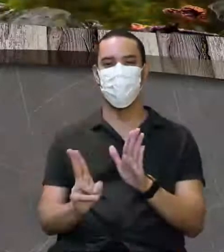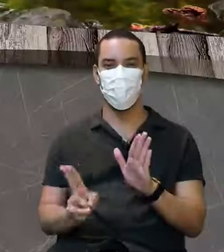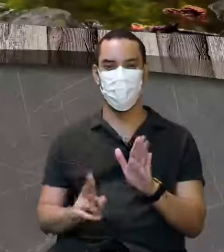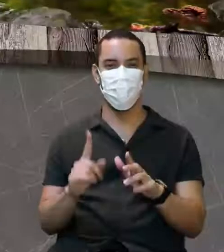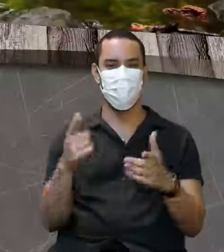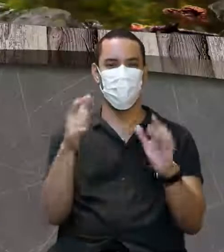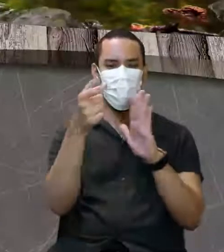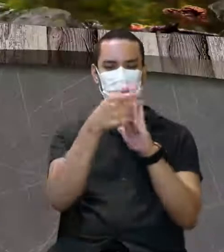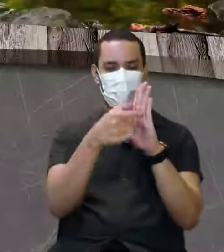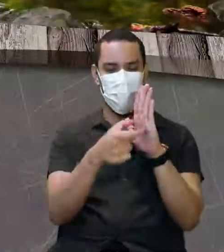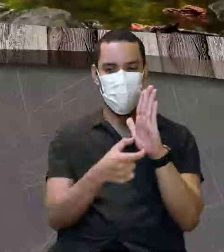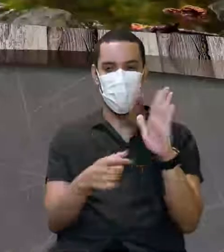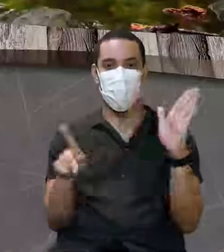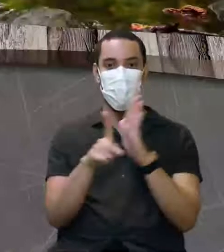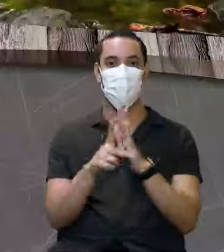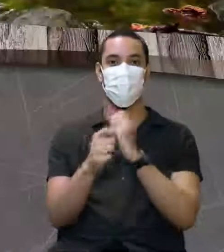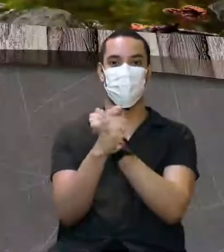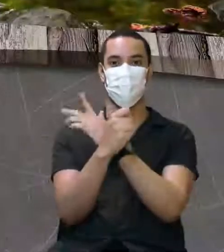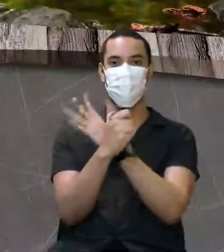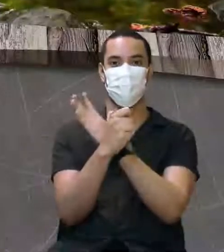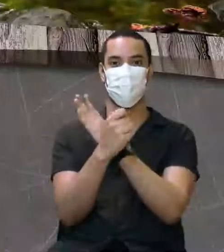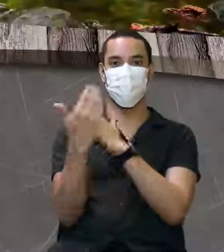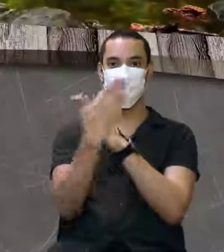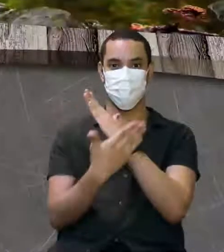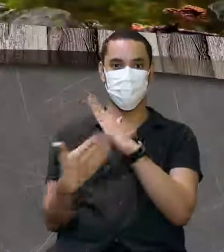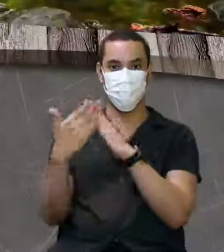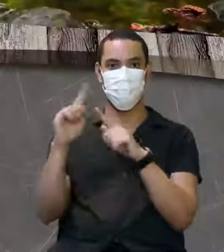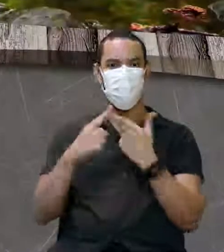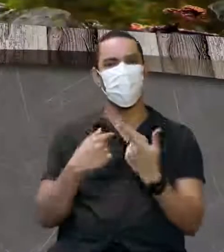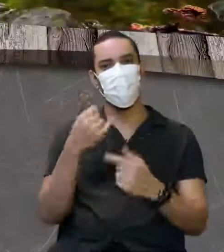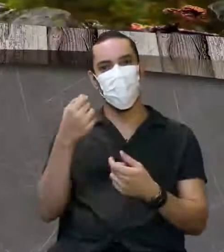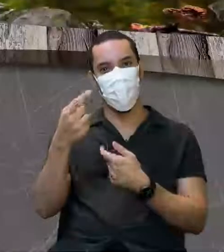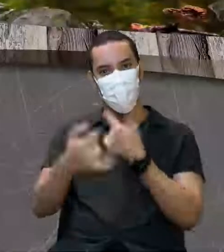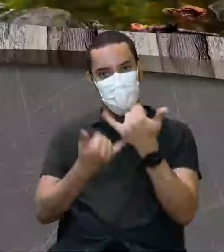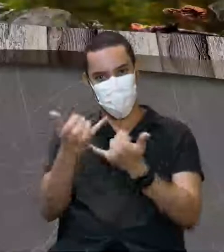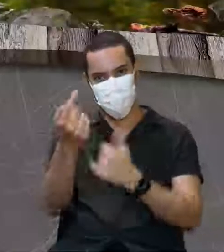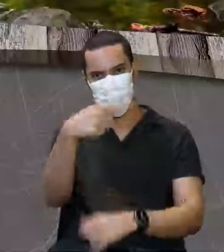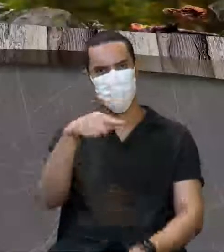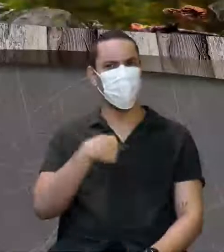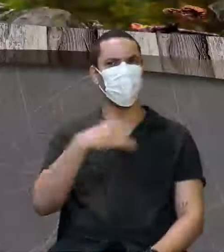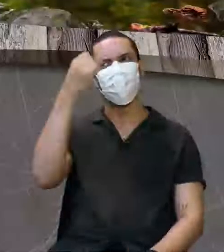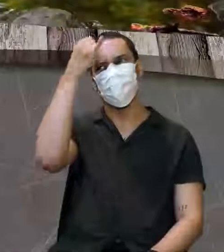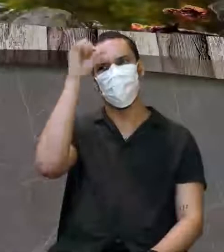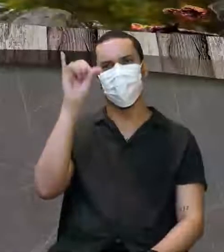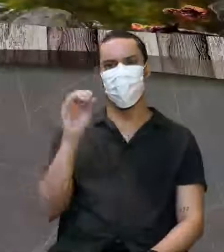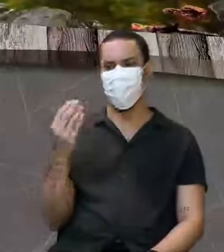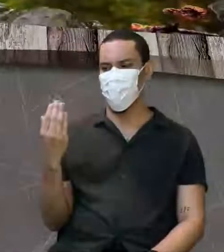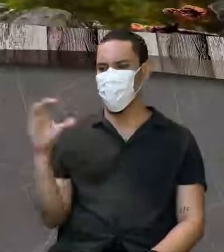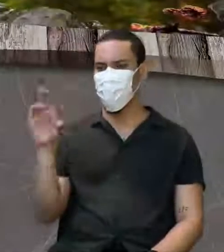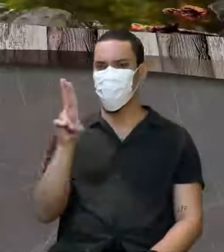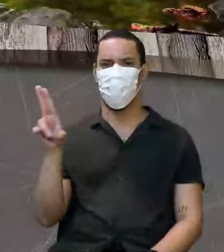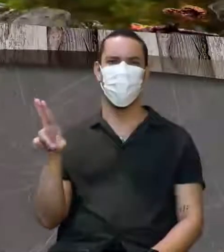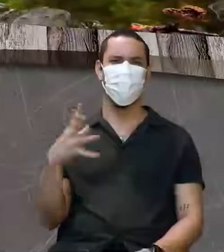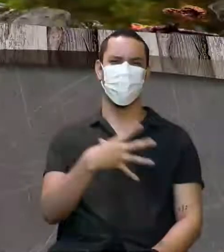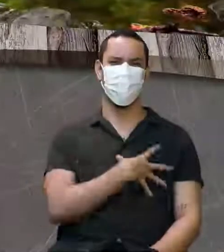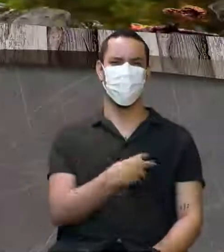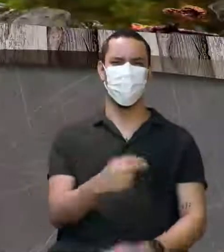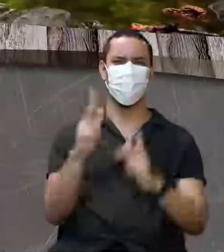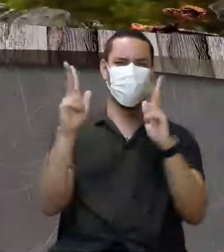Eram tantos tipos de aminoácidos que aí eu digo pra brincar lá com você, não vai colocar o nome do seu filho, senão que vai dar ruim pra ele, tá